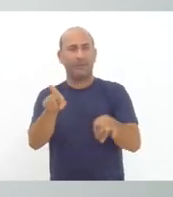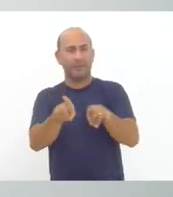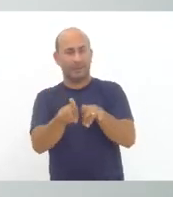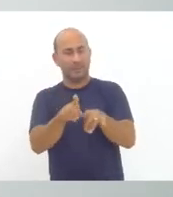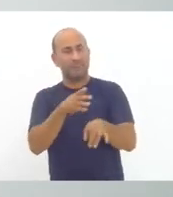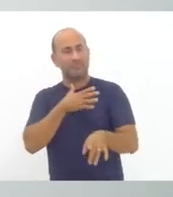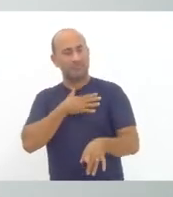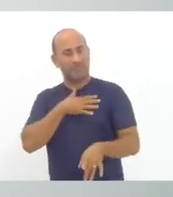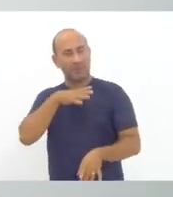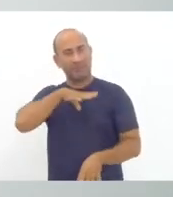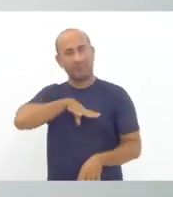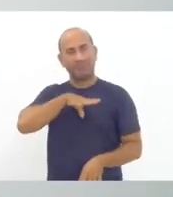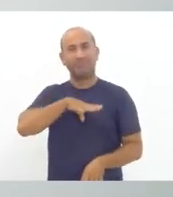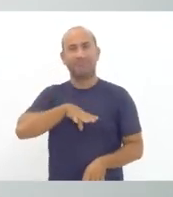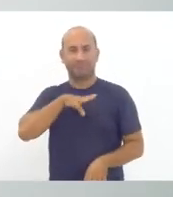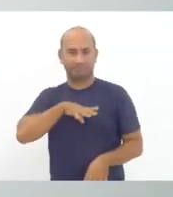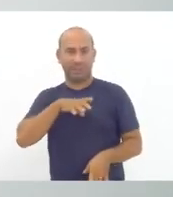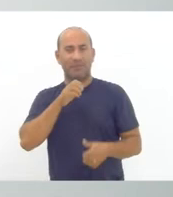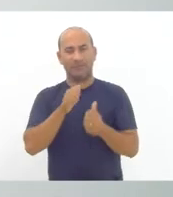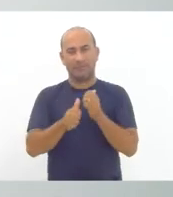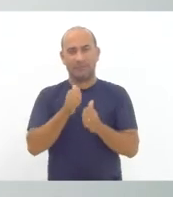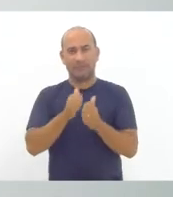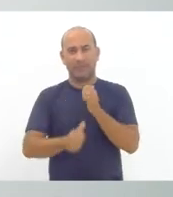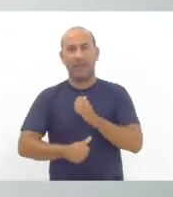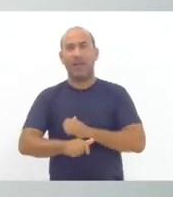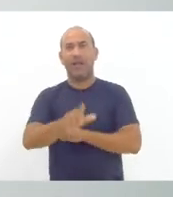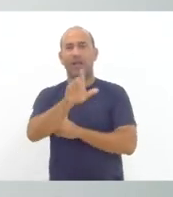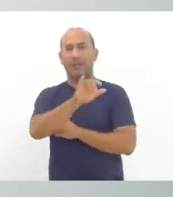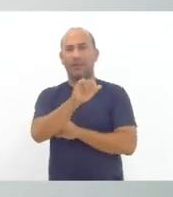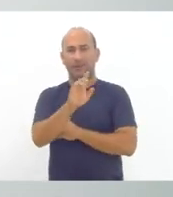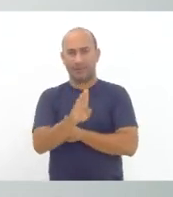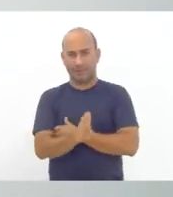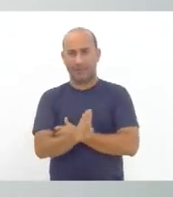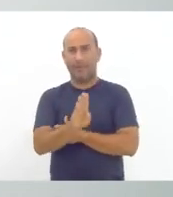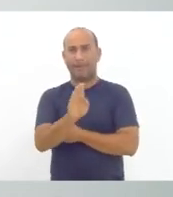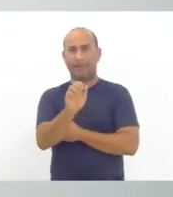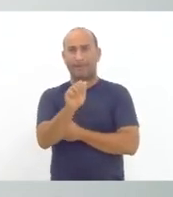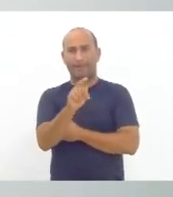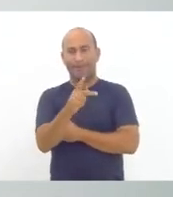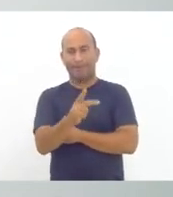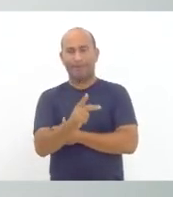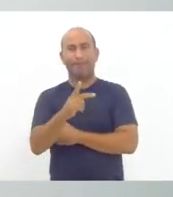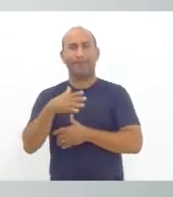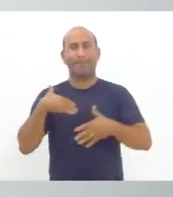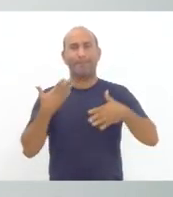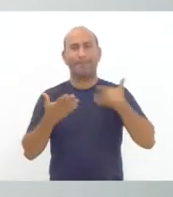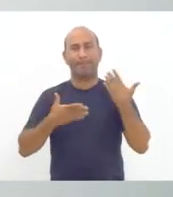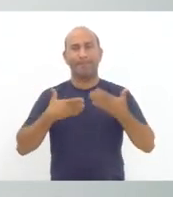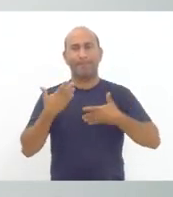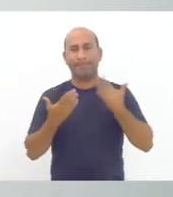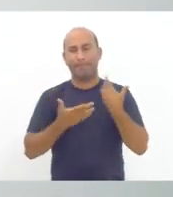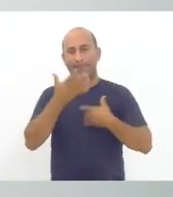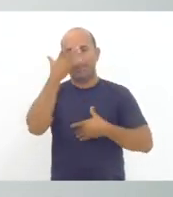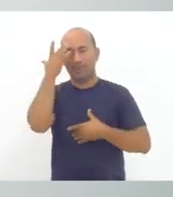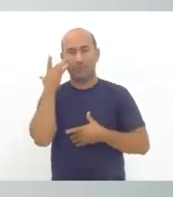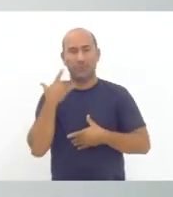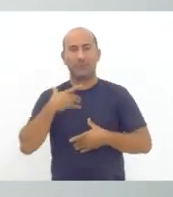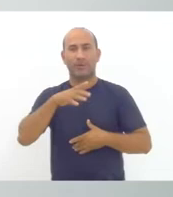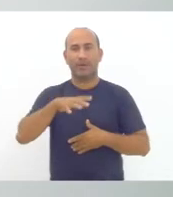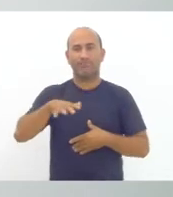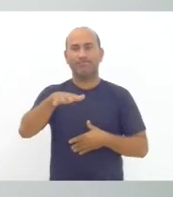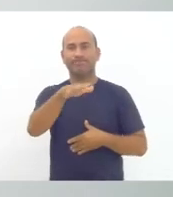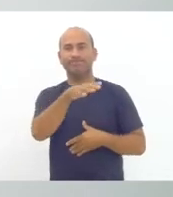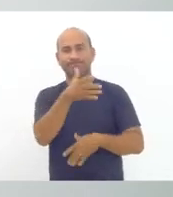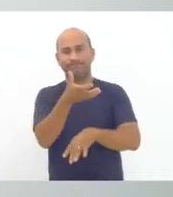amante do carnaval Luís bappa é presidente do bloco Saara que faz a alegria dos Comerciantes e Comerciários da Praça